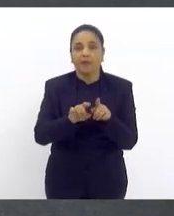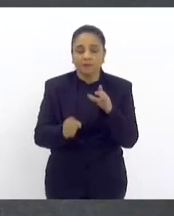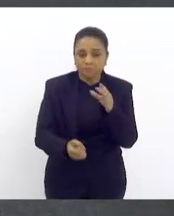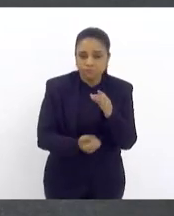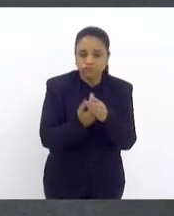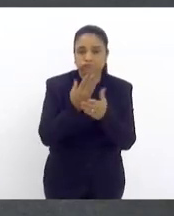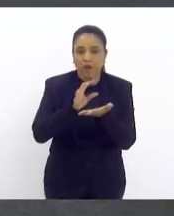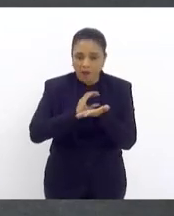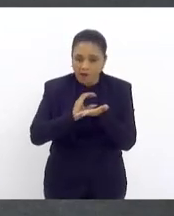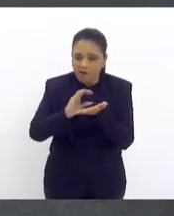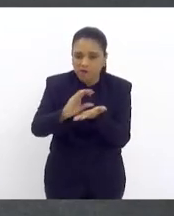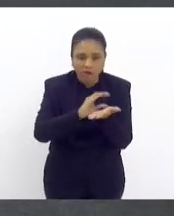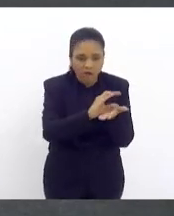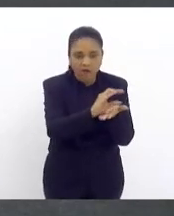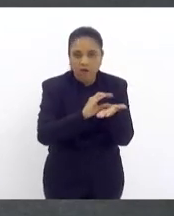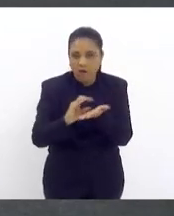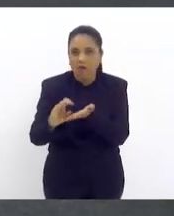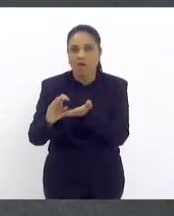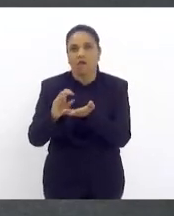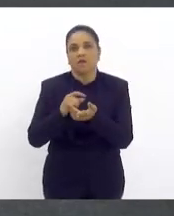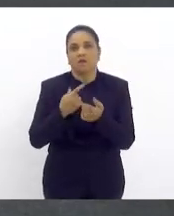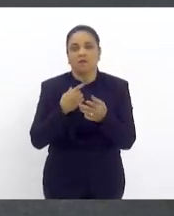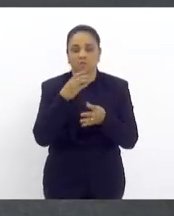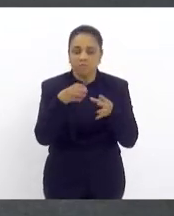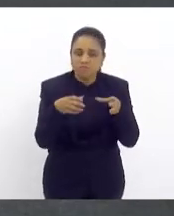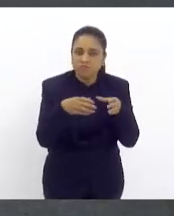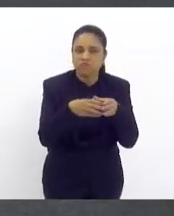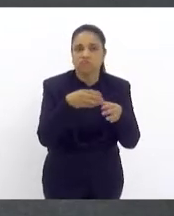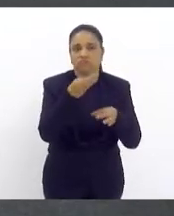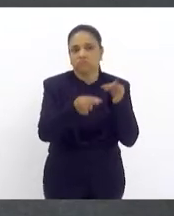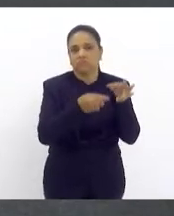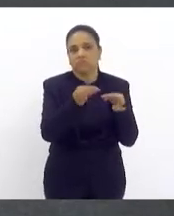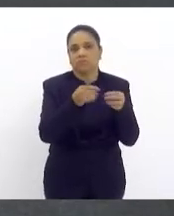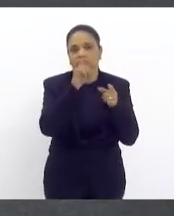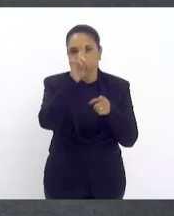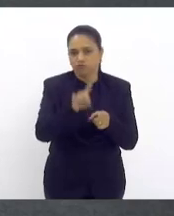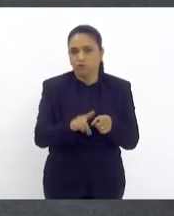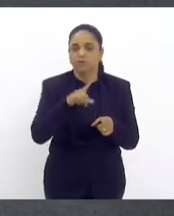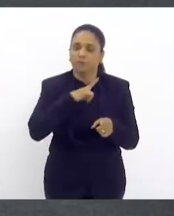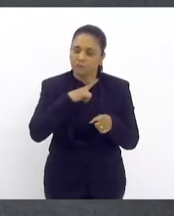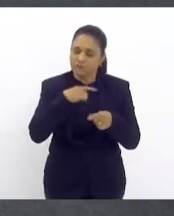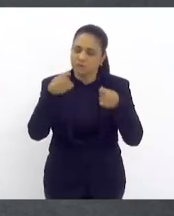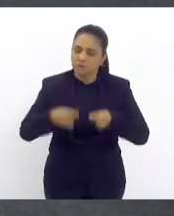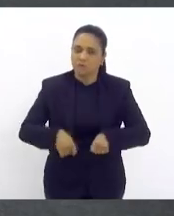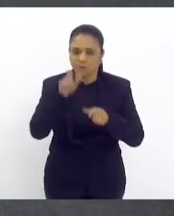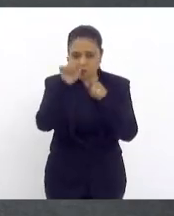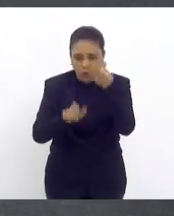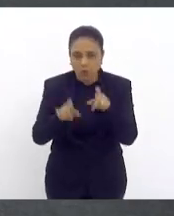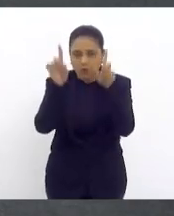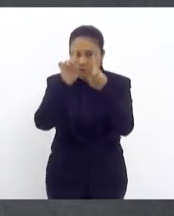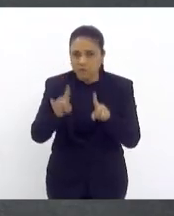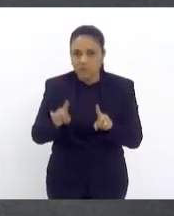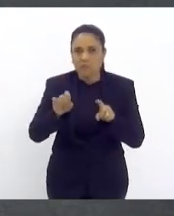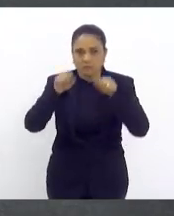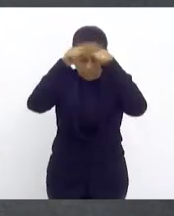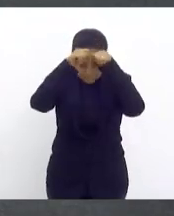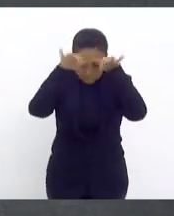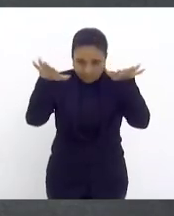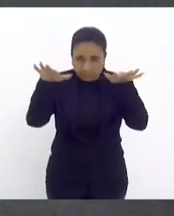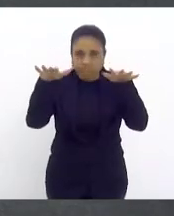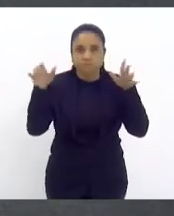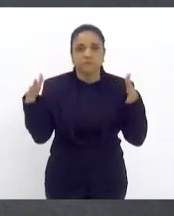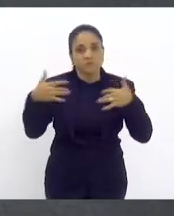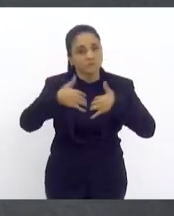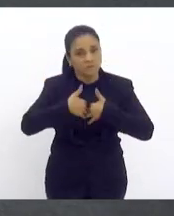confinamento e Garanta reabilitação as nossas crianças com Transtorno do espectro autistas nossas crianças é com deficiências